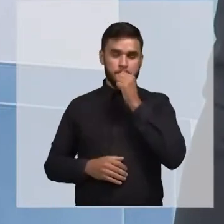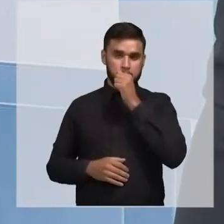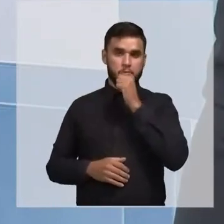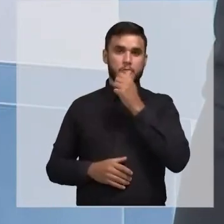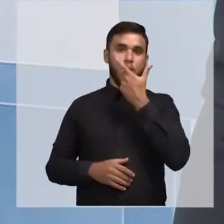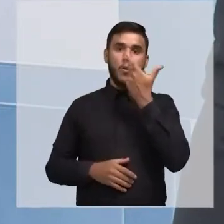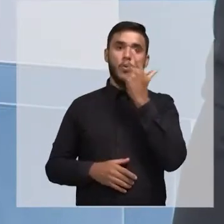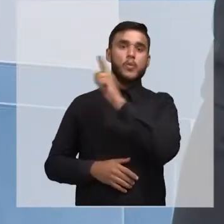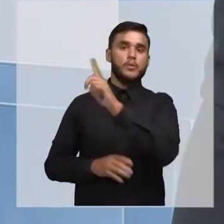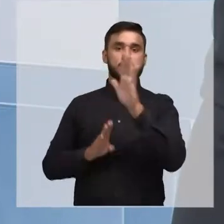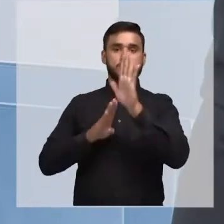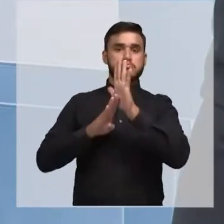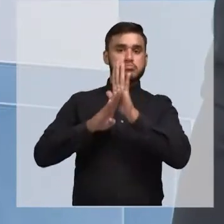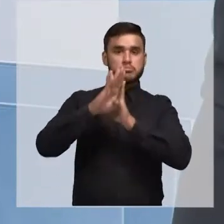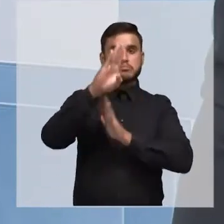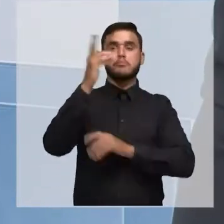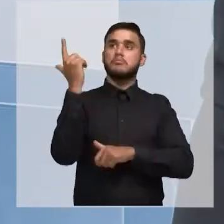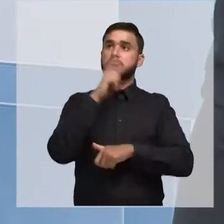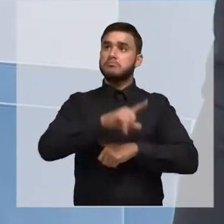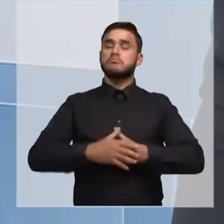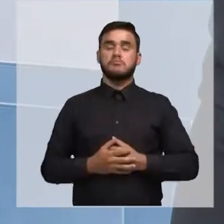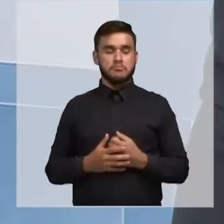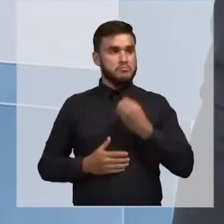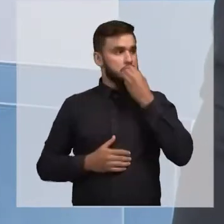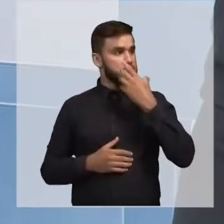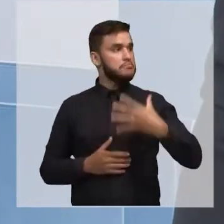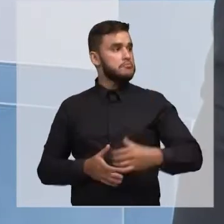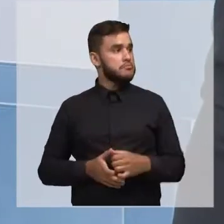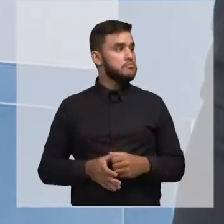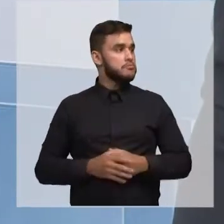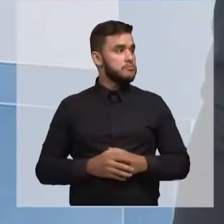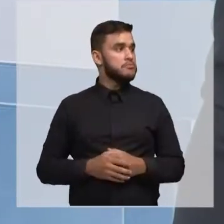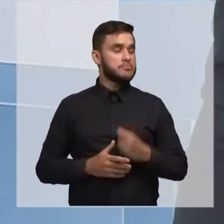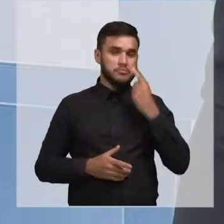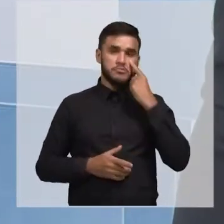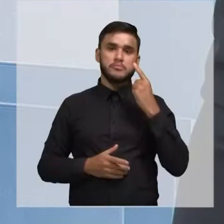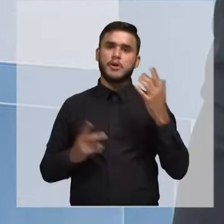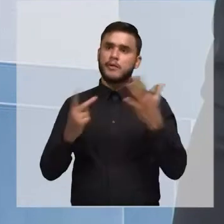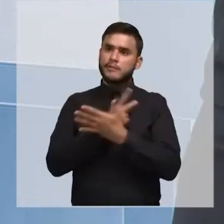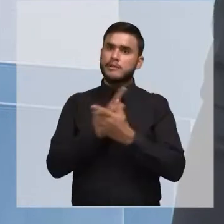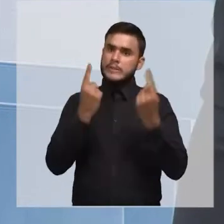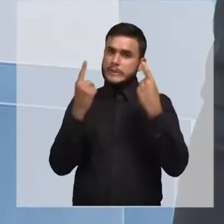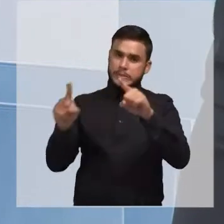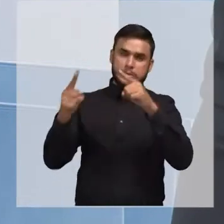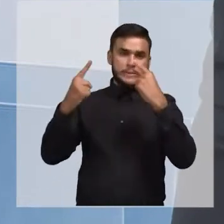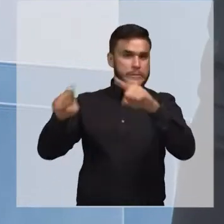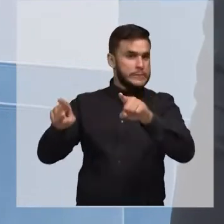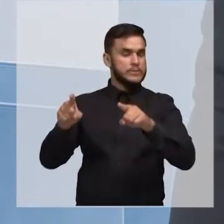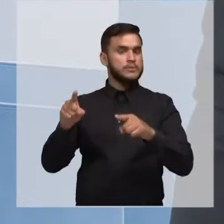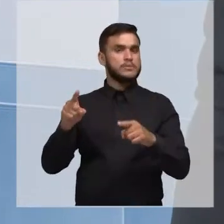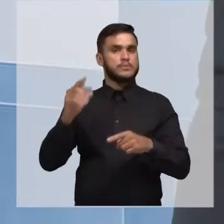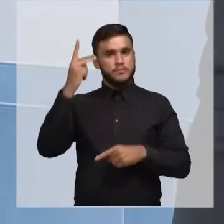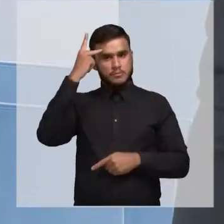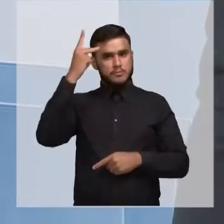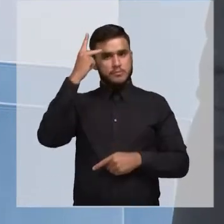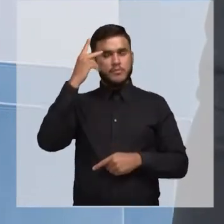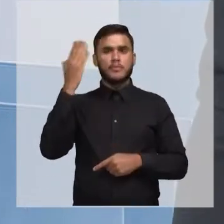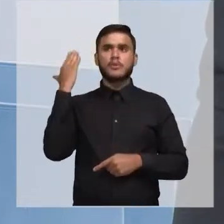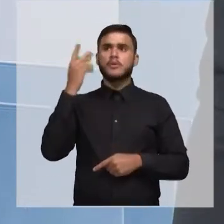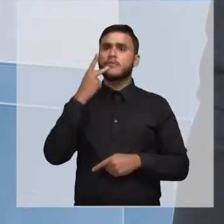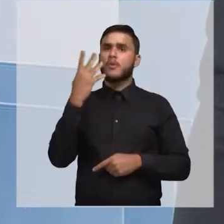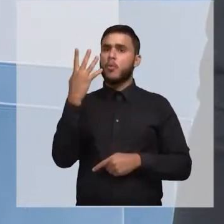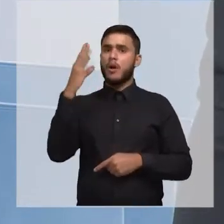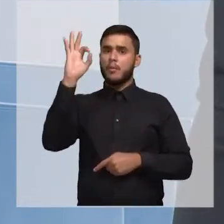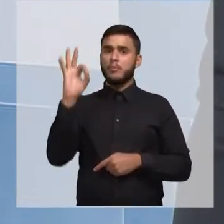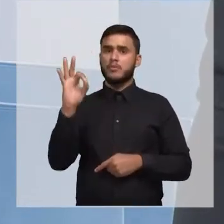Eu acho muito voto de São Paulo para Ciro Gomes. Porque é um cara que bate muito da elite paulista, demais. E ele, um tempo atrás, estava com 4%